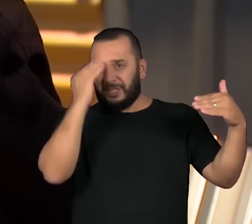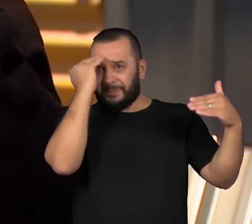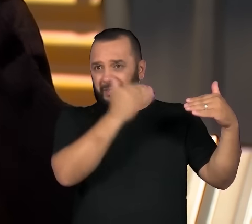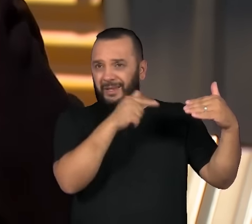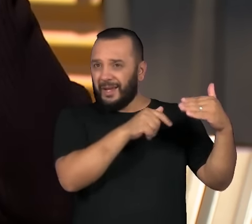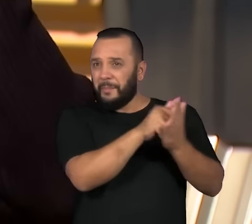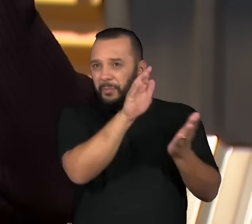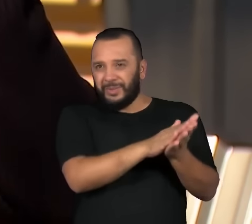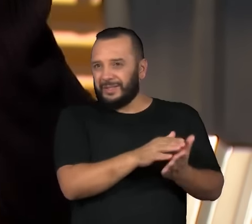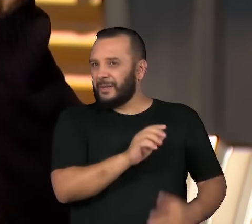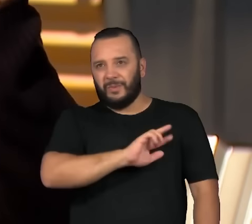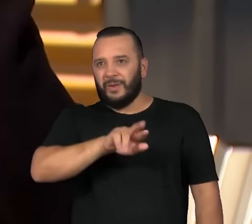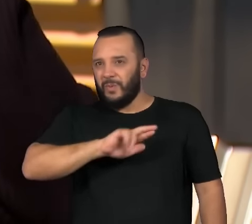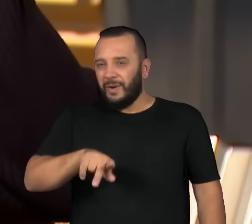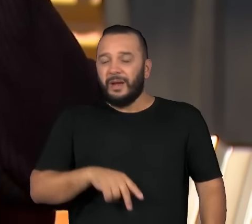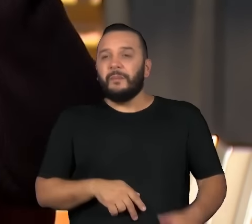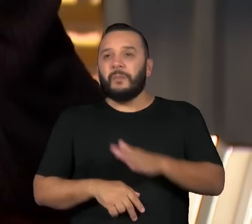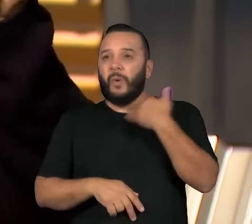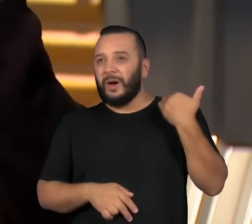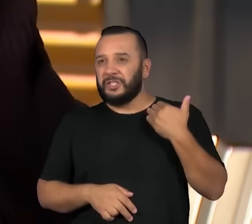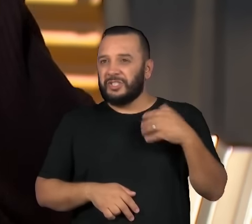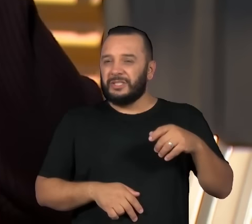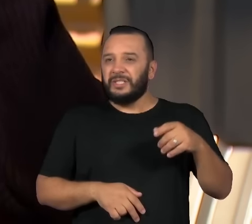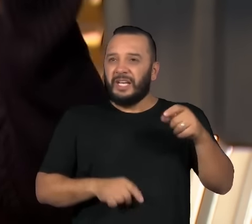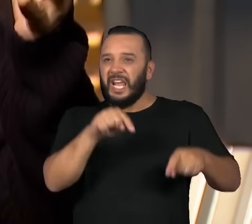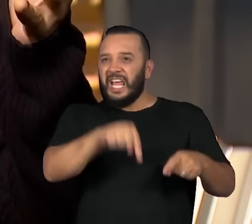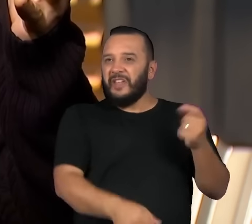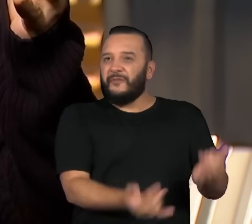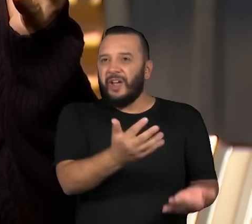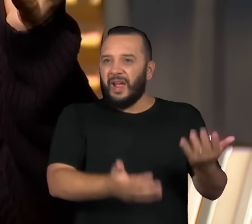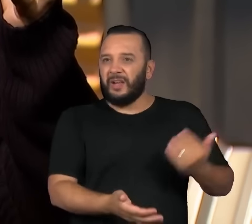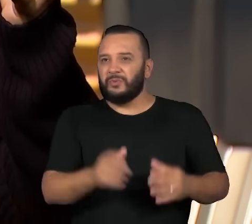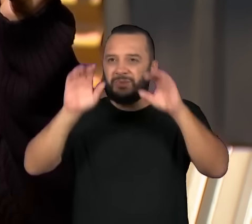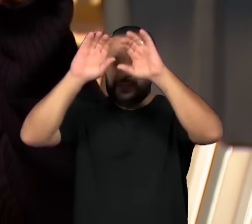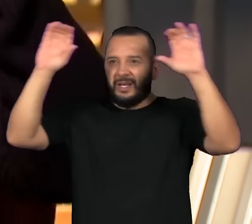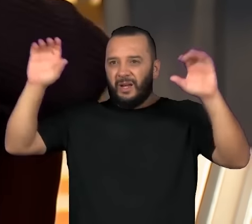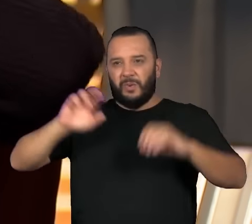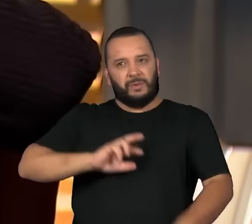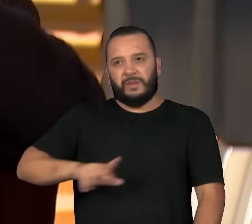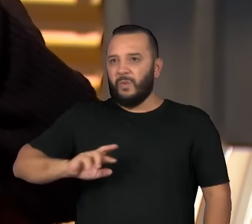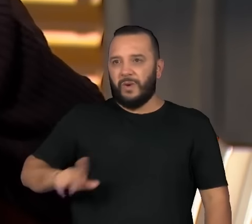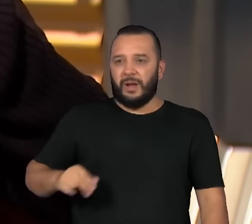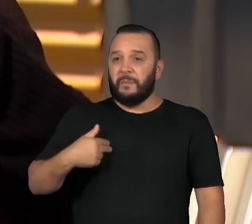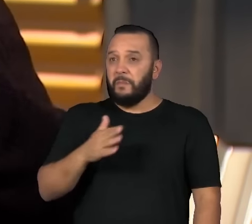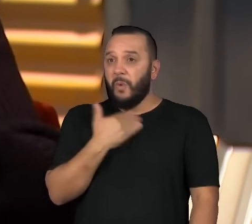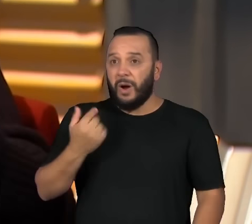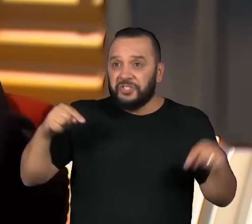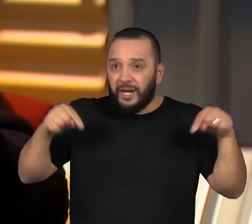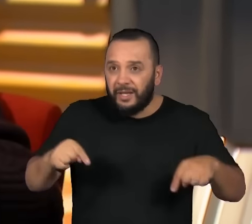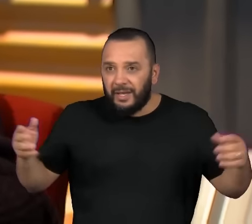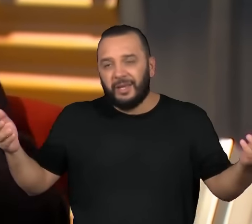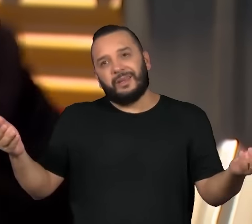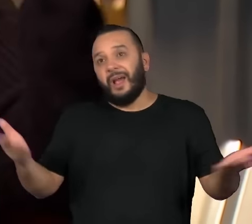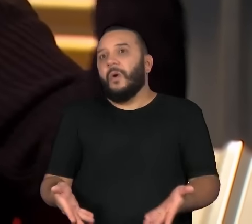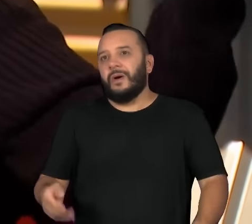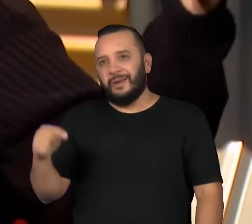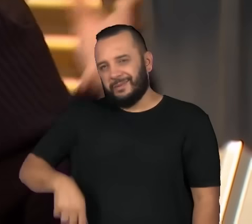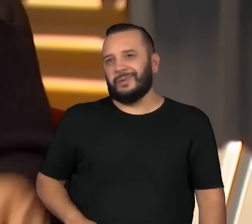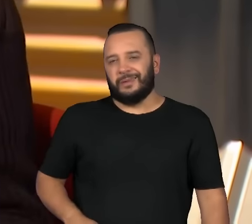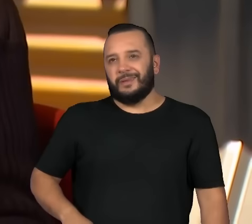punição. Morte não é inferno, não é paraíso, não é nada disso. A morte é aqui agora, né? Ela é o